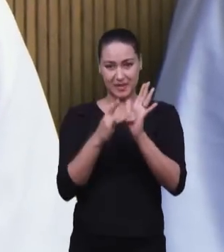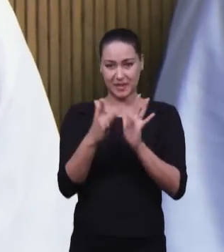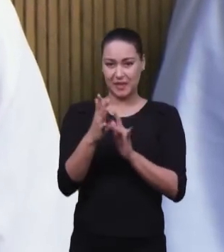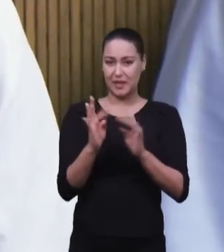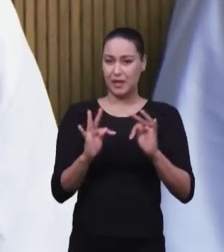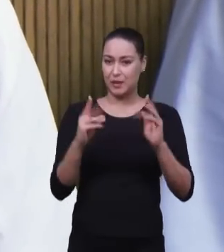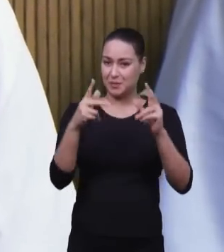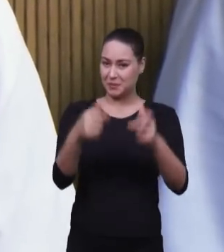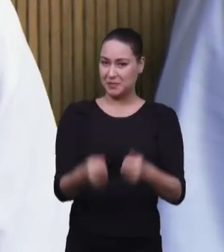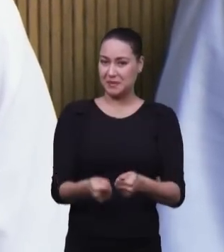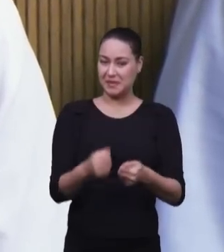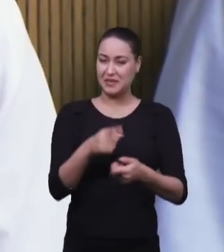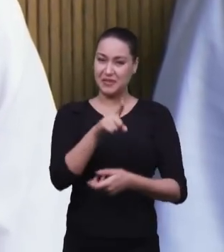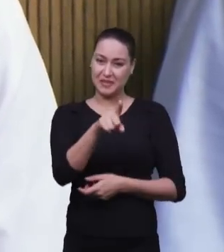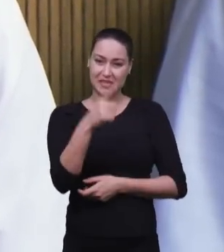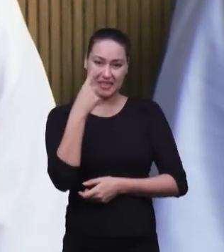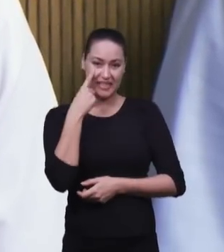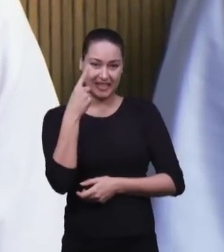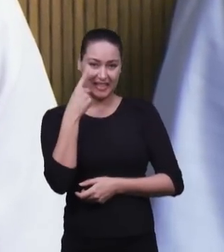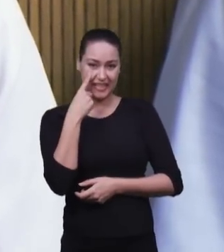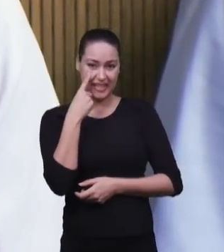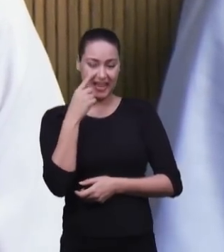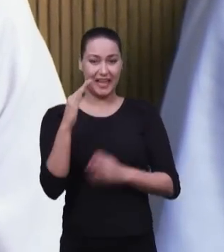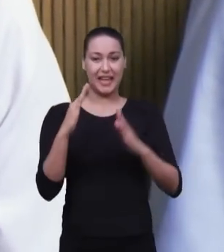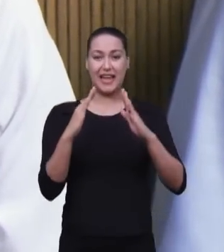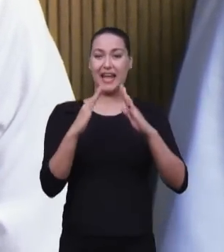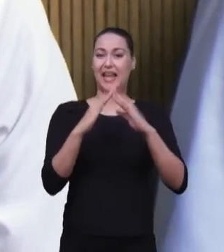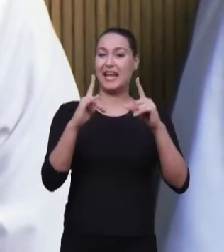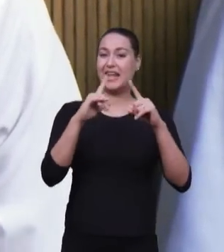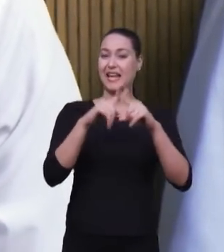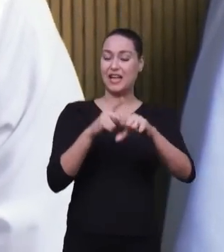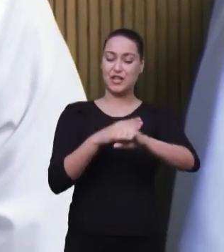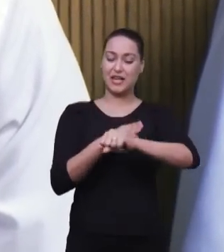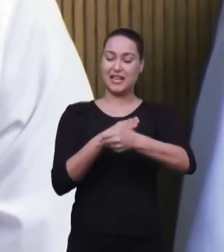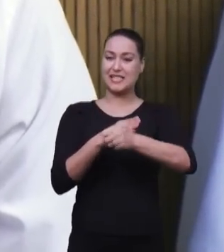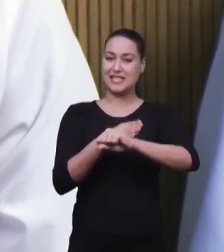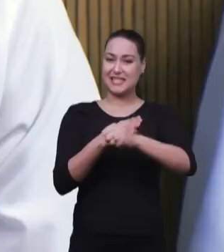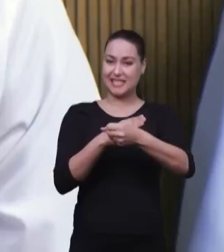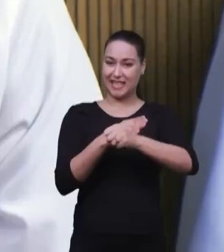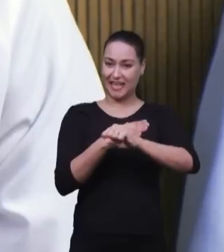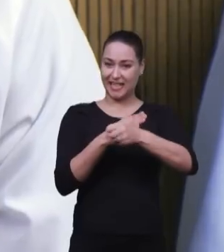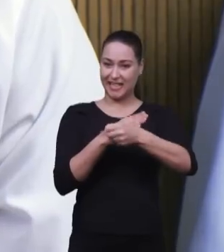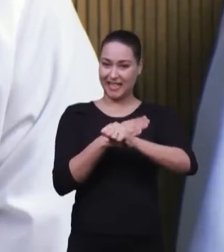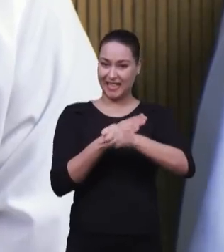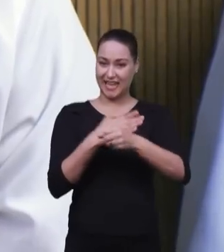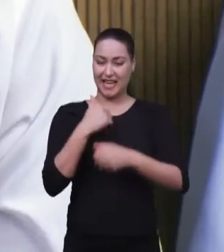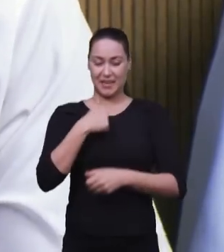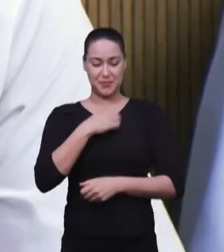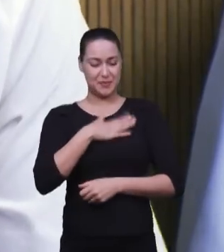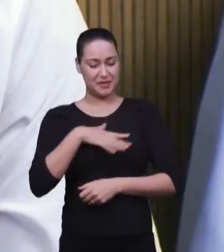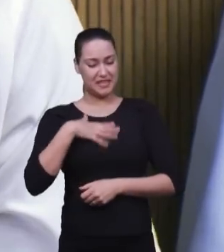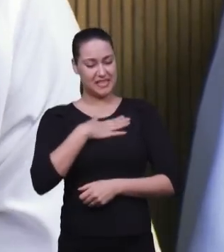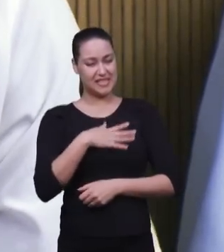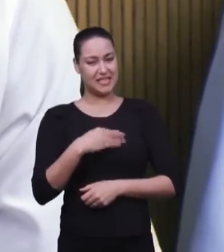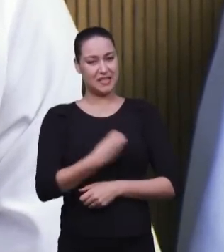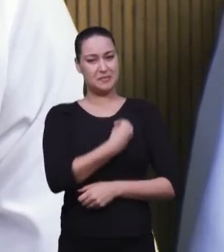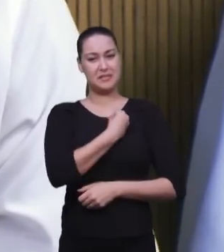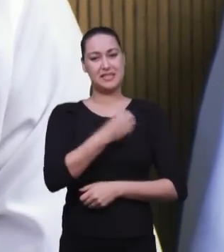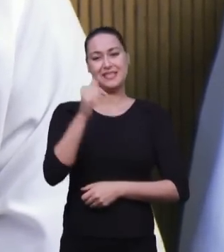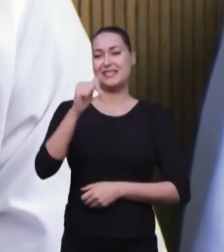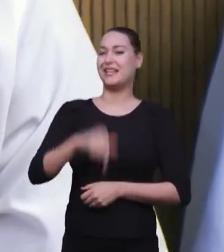a você que está nos assistindo. Sou da igreja de Castelândia, na Serra, e para mim é um prazer estar